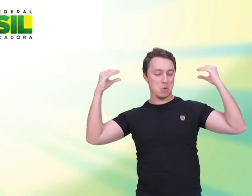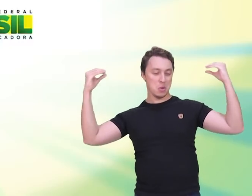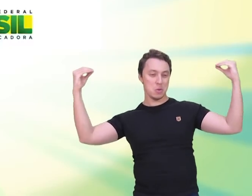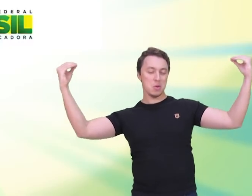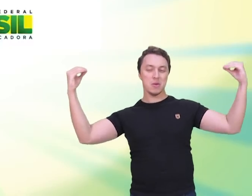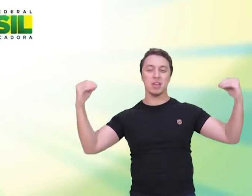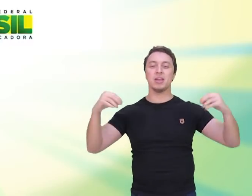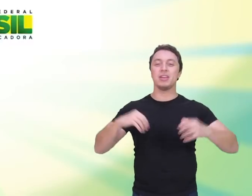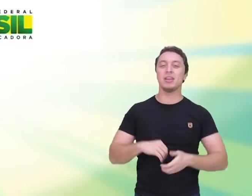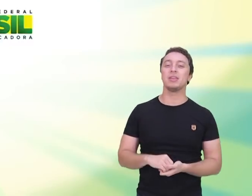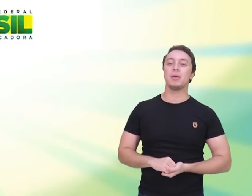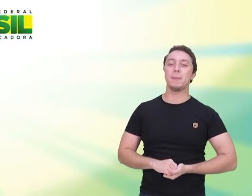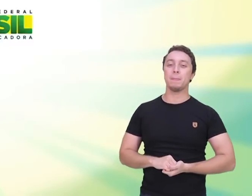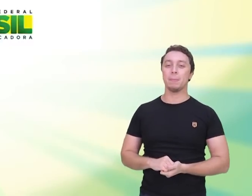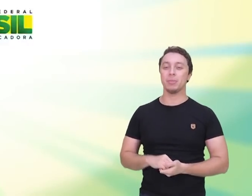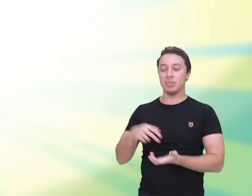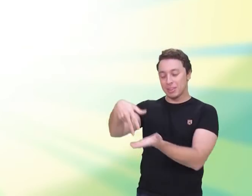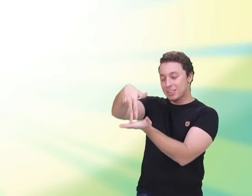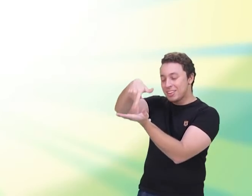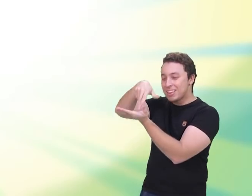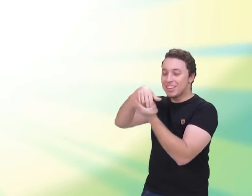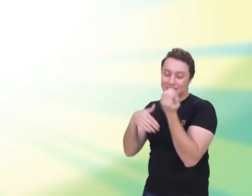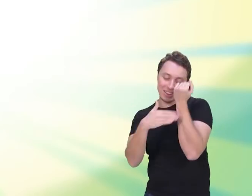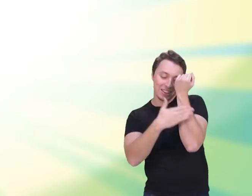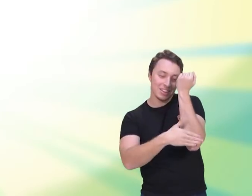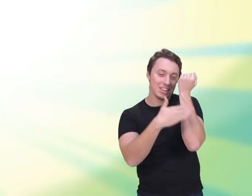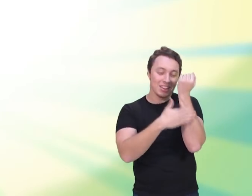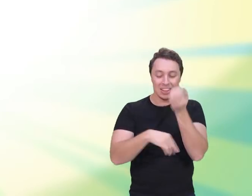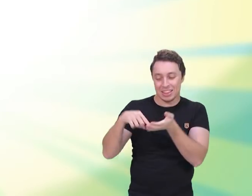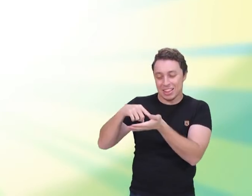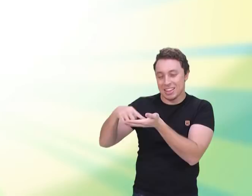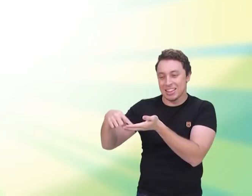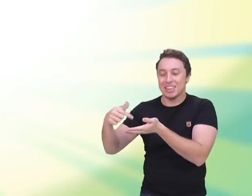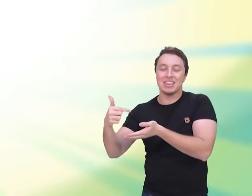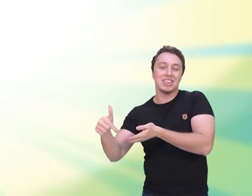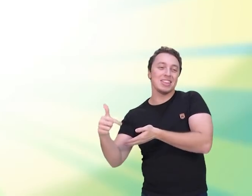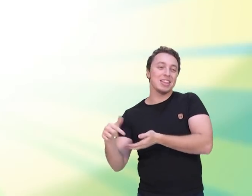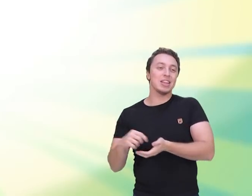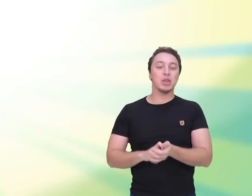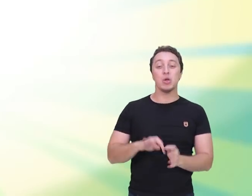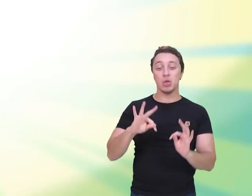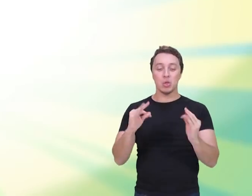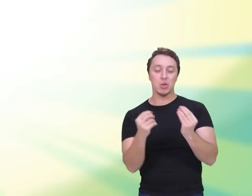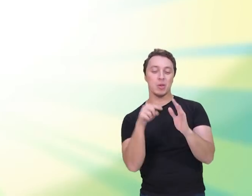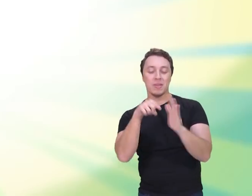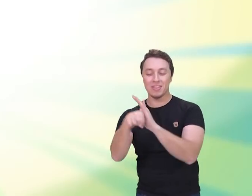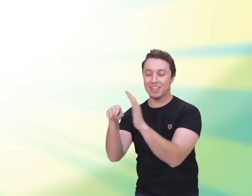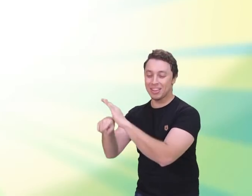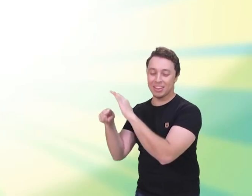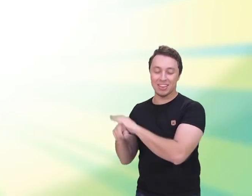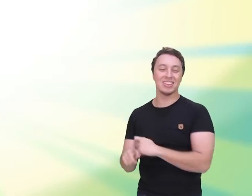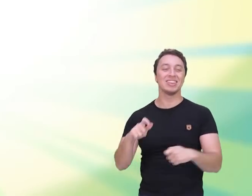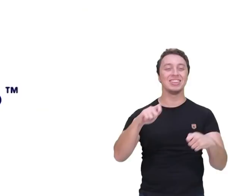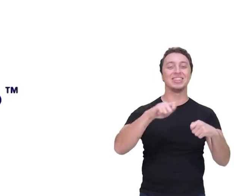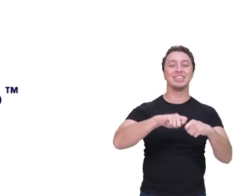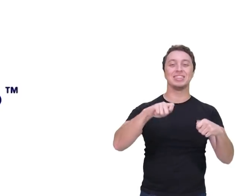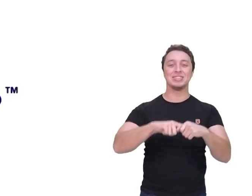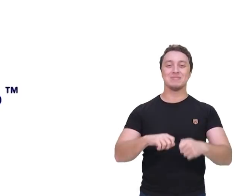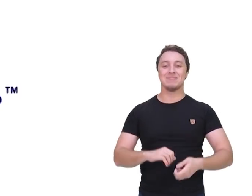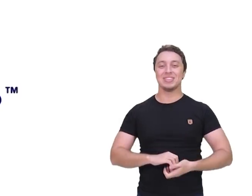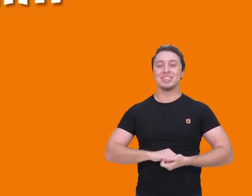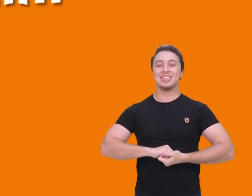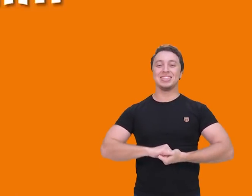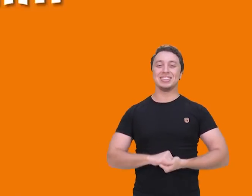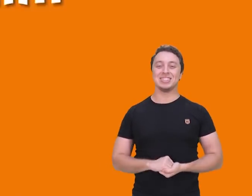dente? Será que existe duende? Dá pra andar de trás pra frente? Abacaxi não tem semente. Tudo que a pergunta Luna